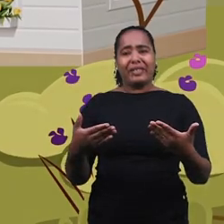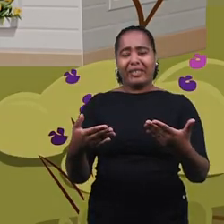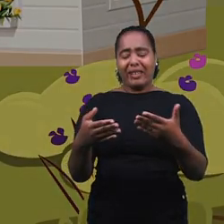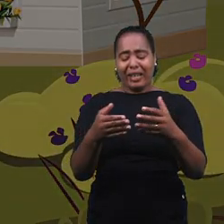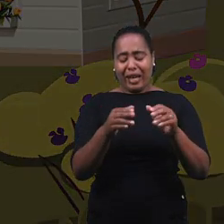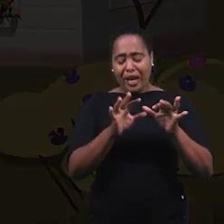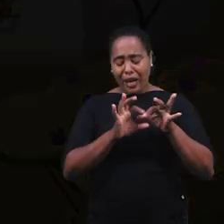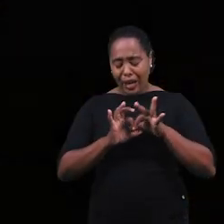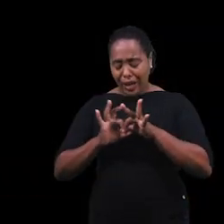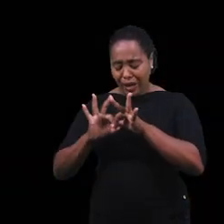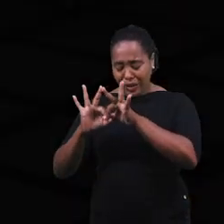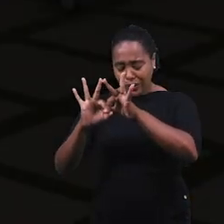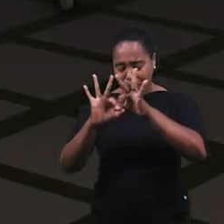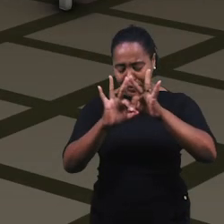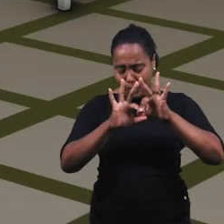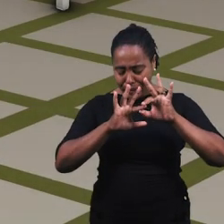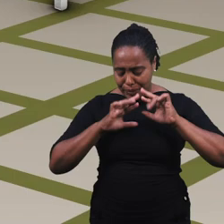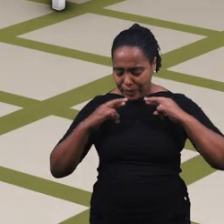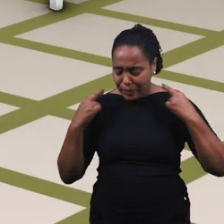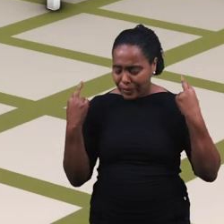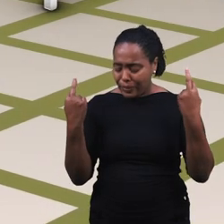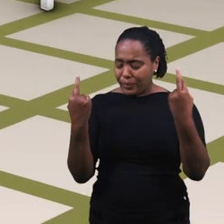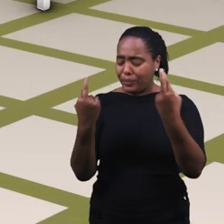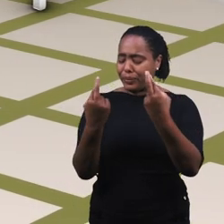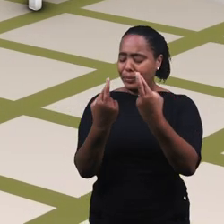Pra juntos